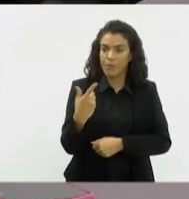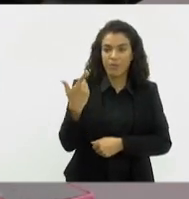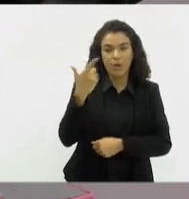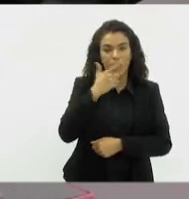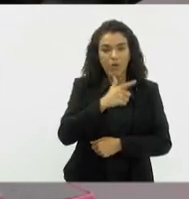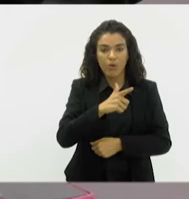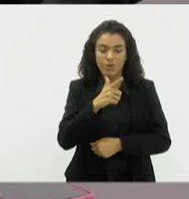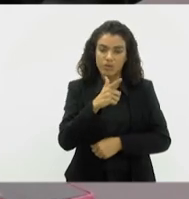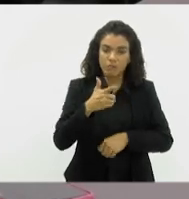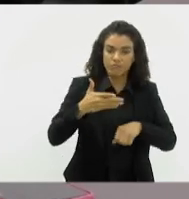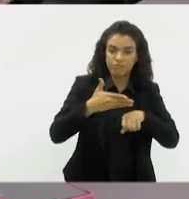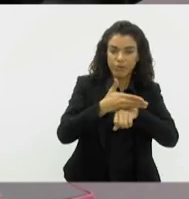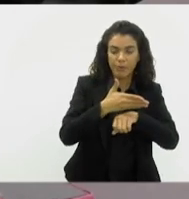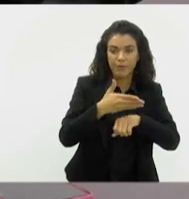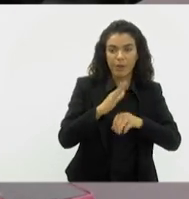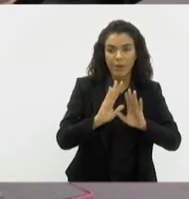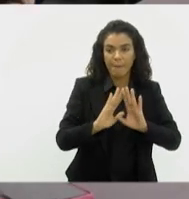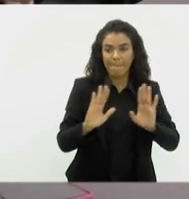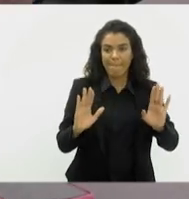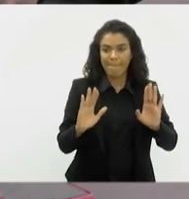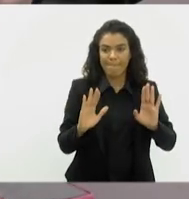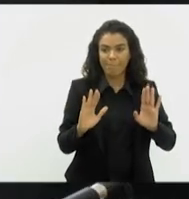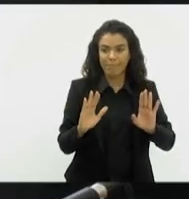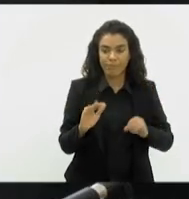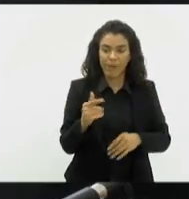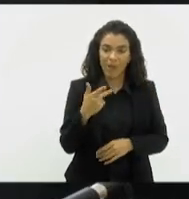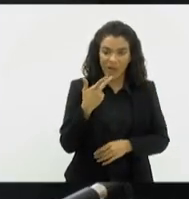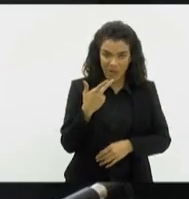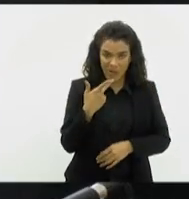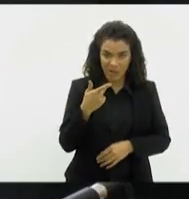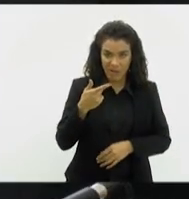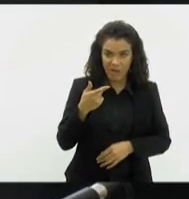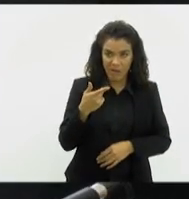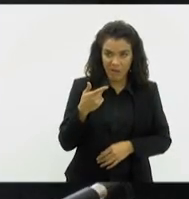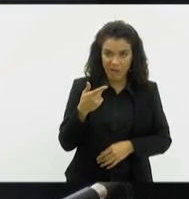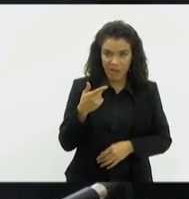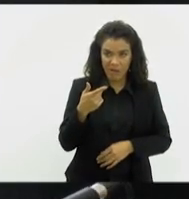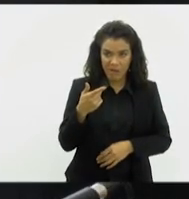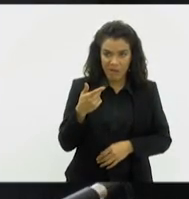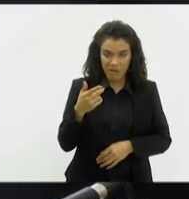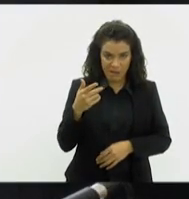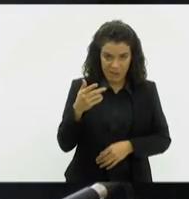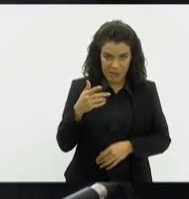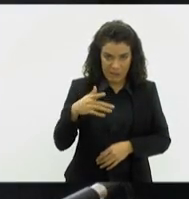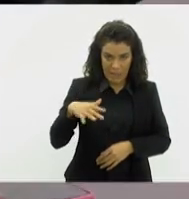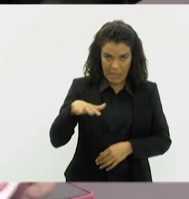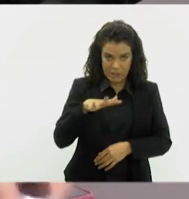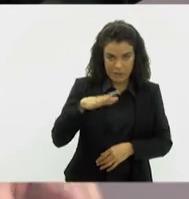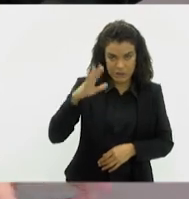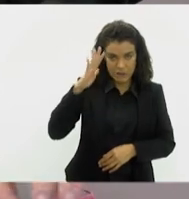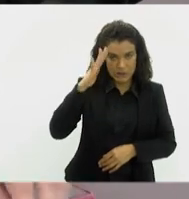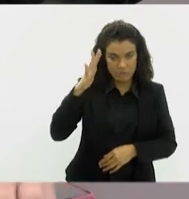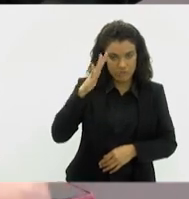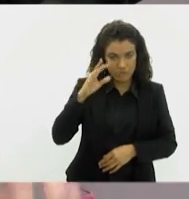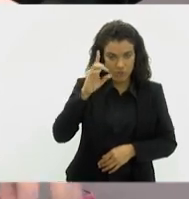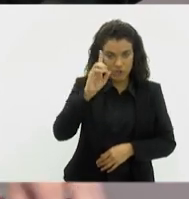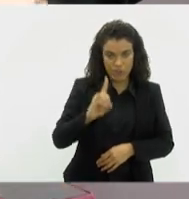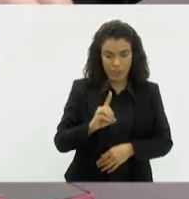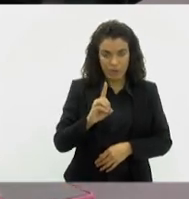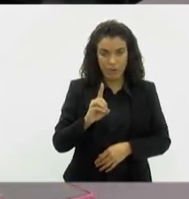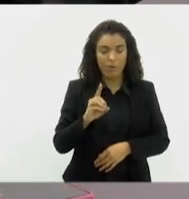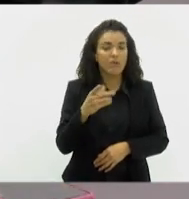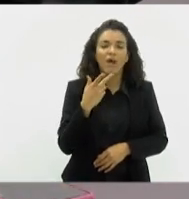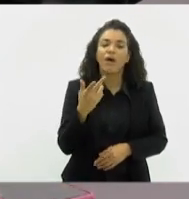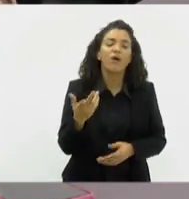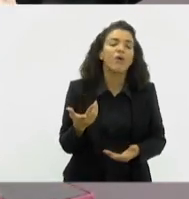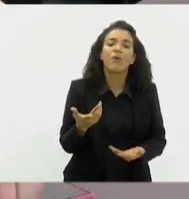no mecanismo estadual de prevenção contra... A senhora quer entrar no campo da exegese do direito, não, é isso? Não, é porque os requisitos não